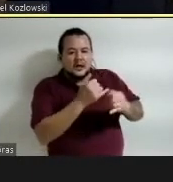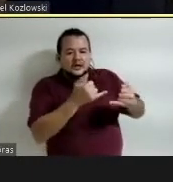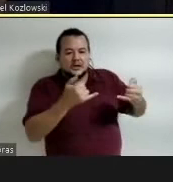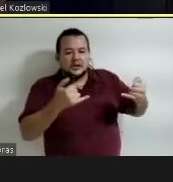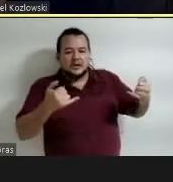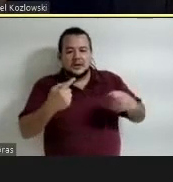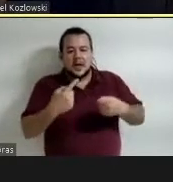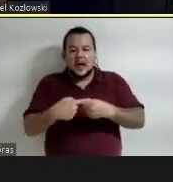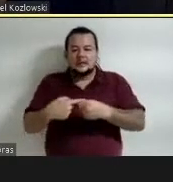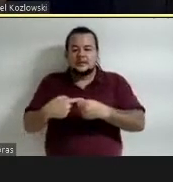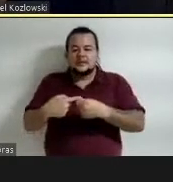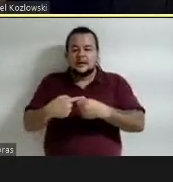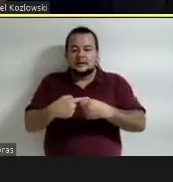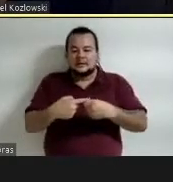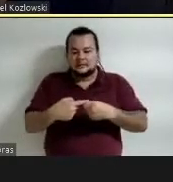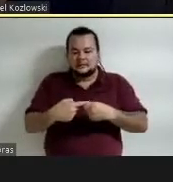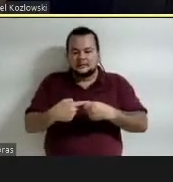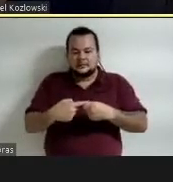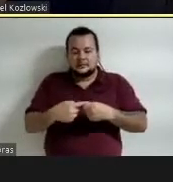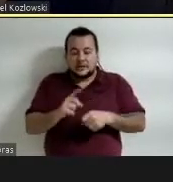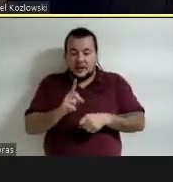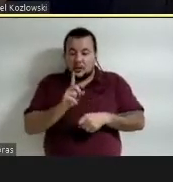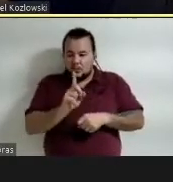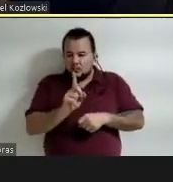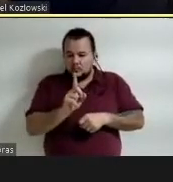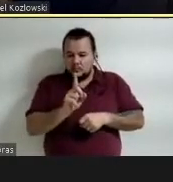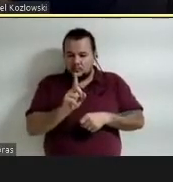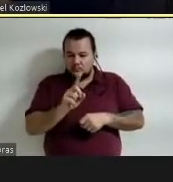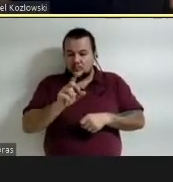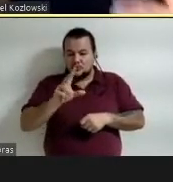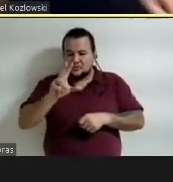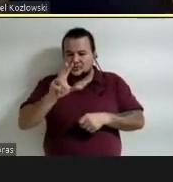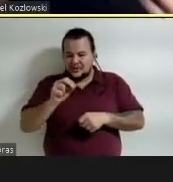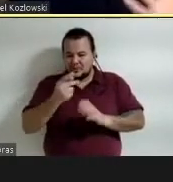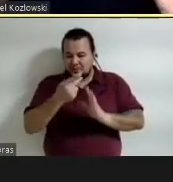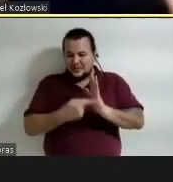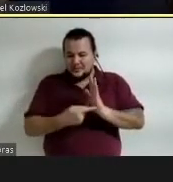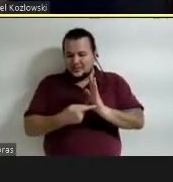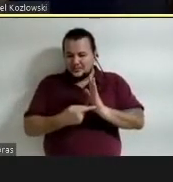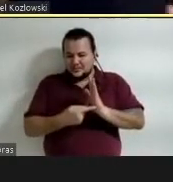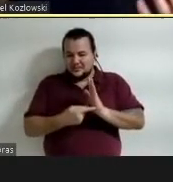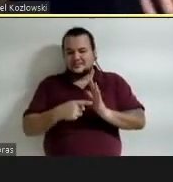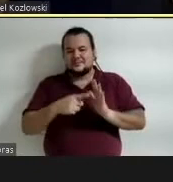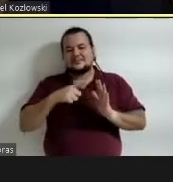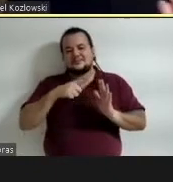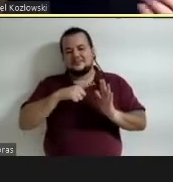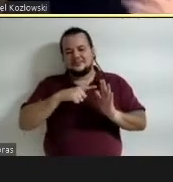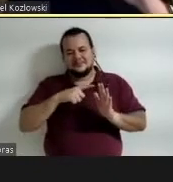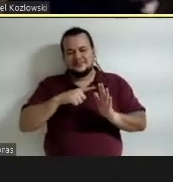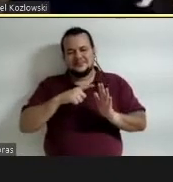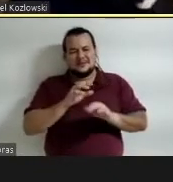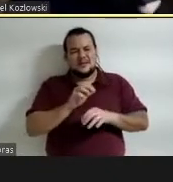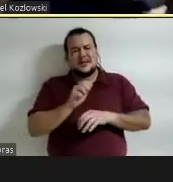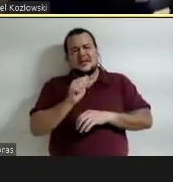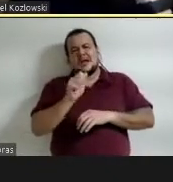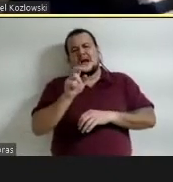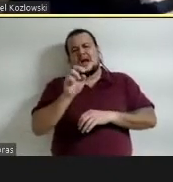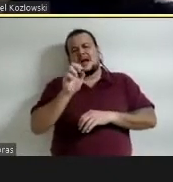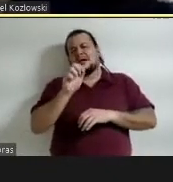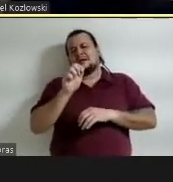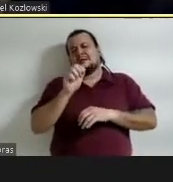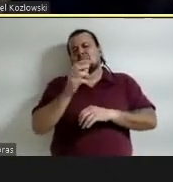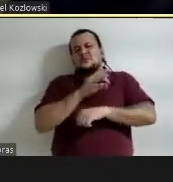Esse é um dos 50 projetos, e a seleção inclui desde arquitetos super renomados e conhecidos, como o